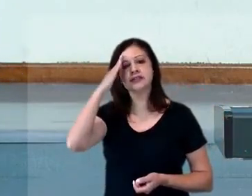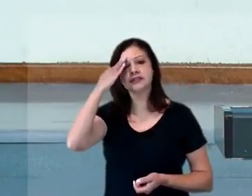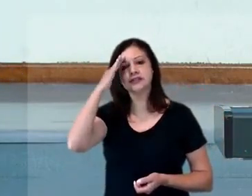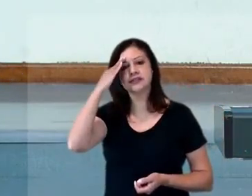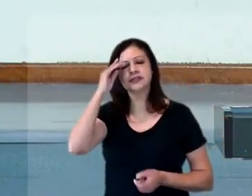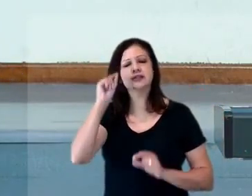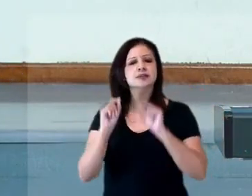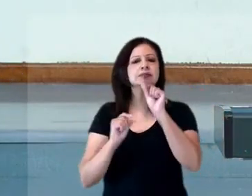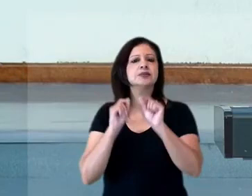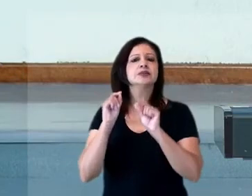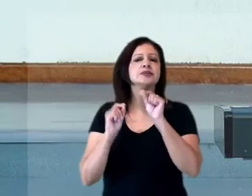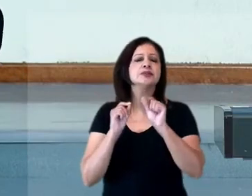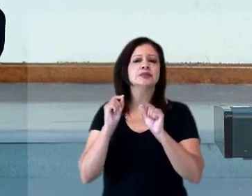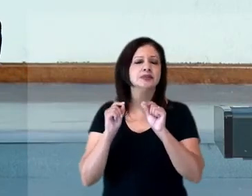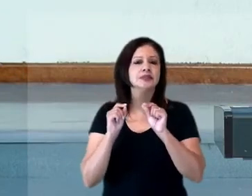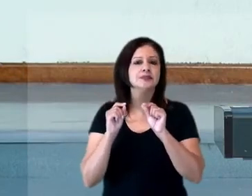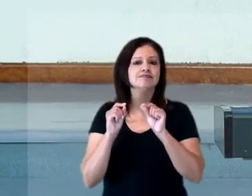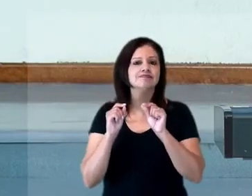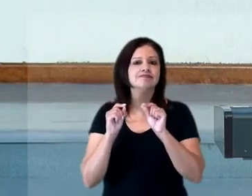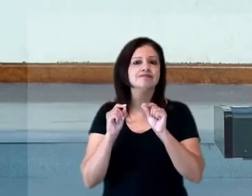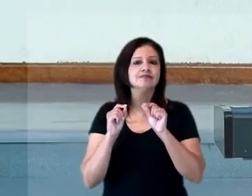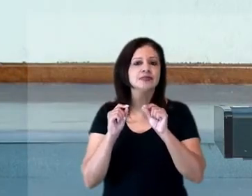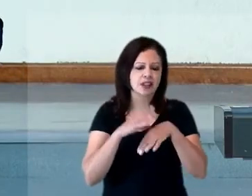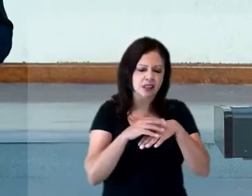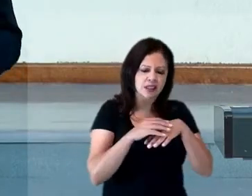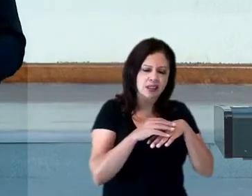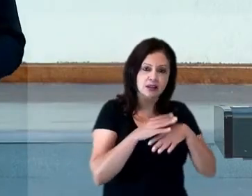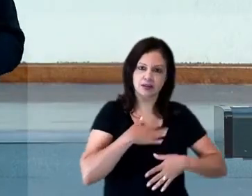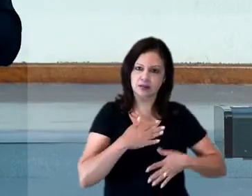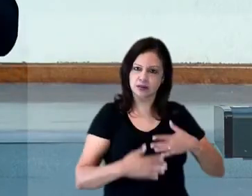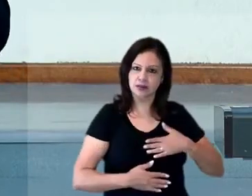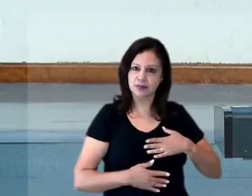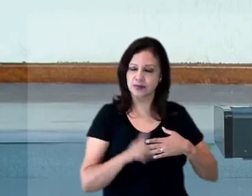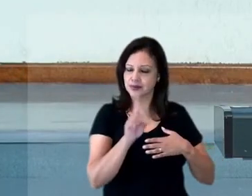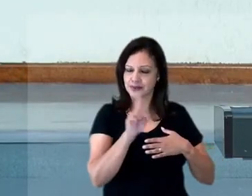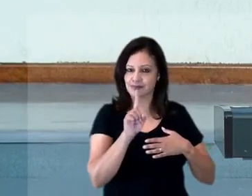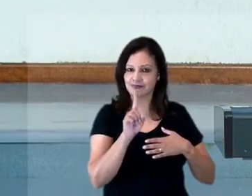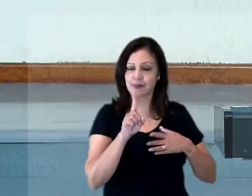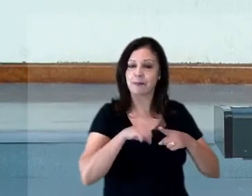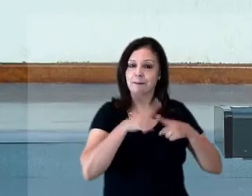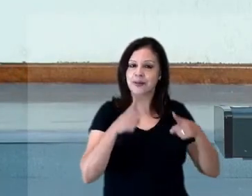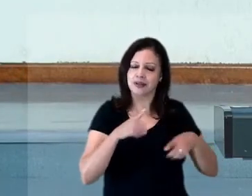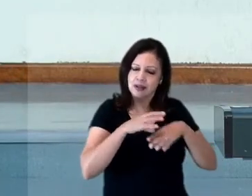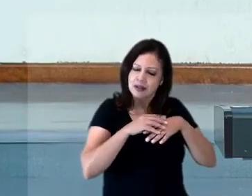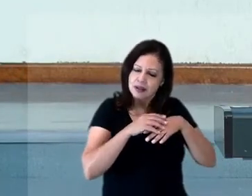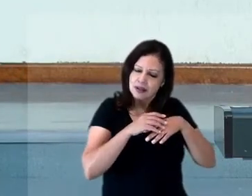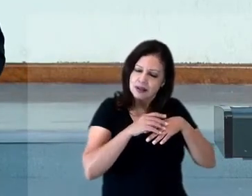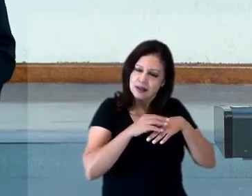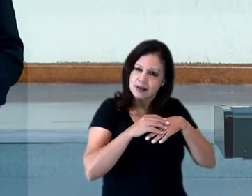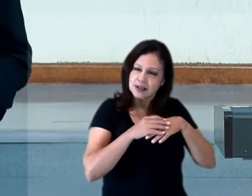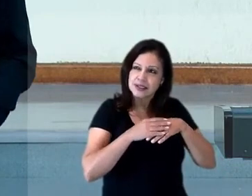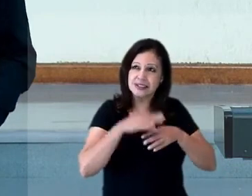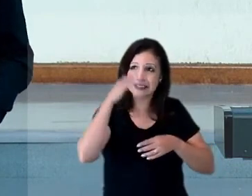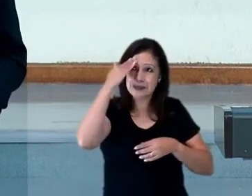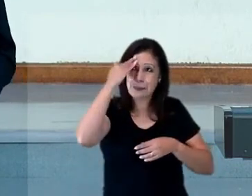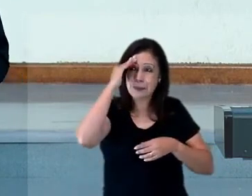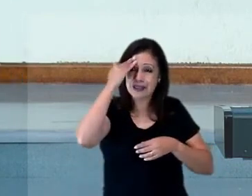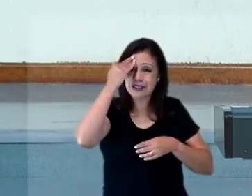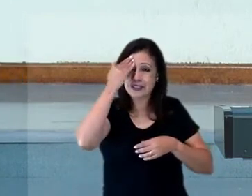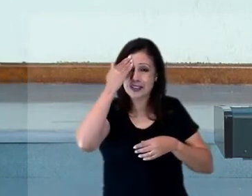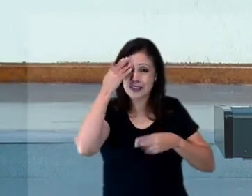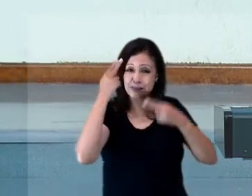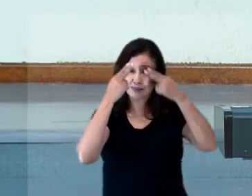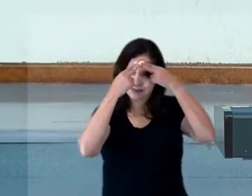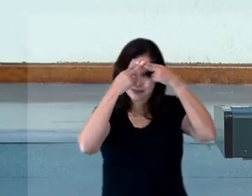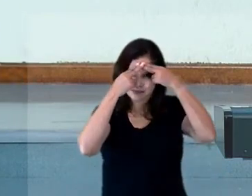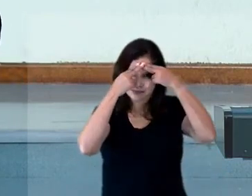enfermidade dos homens não estava ou não estão no corpo, mas sim nas mentes e nos corações de cada um de nós. Mas